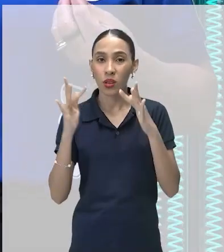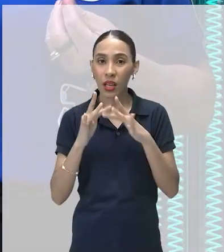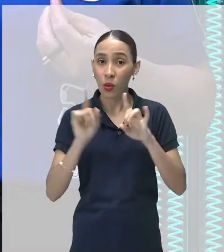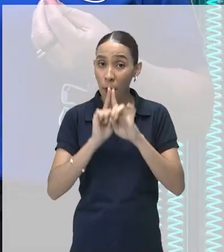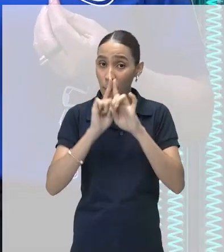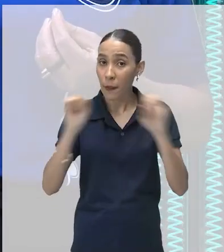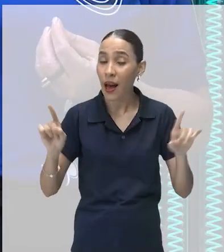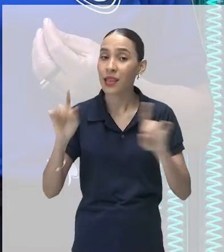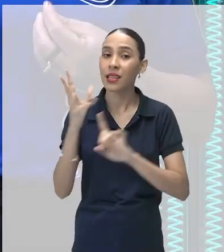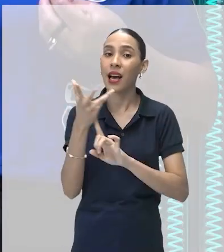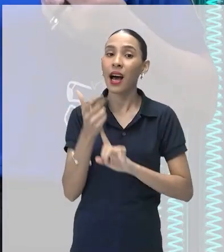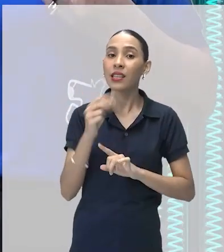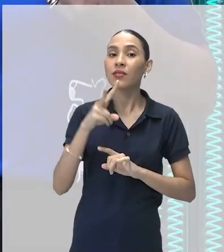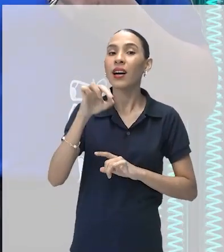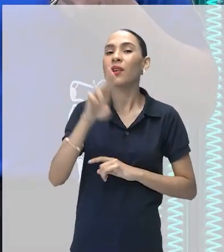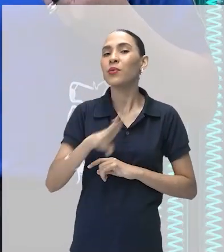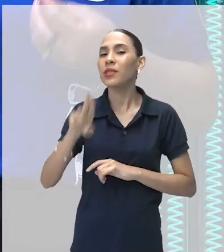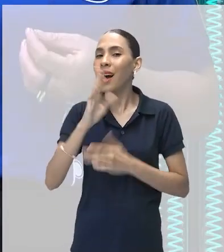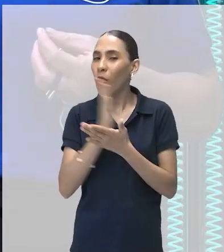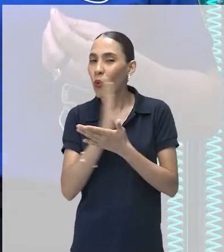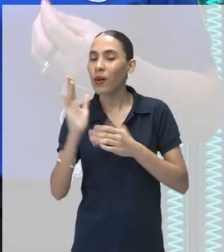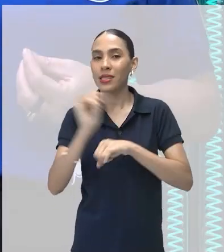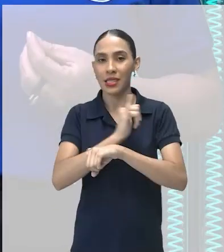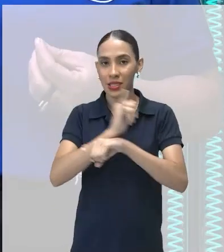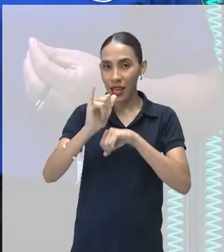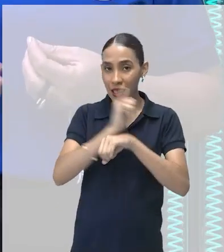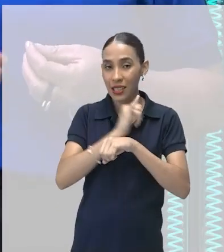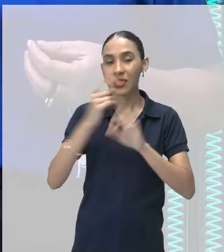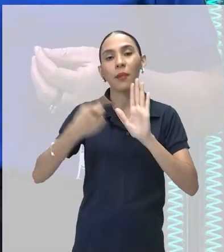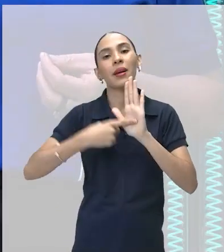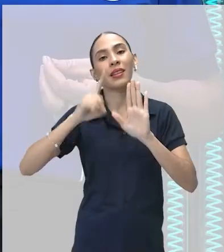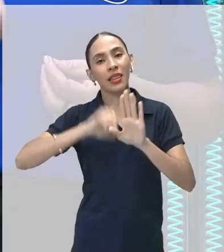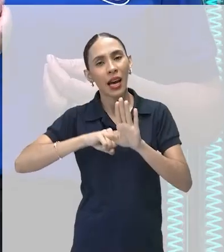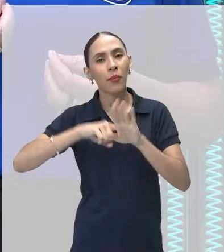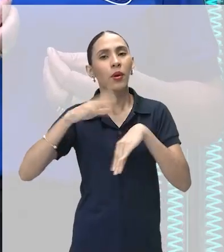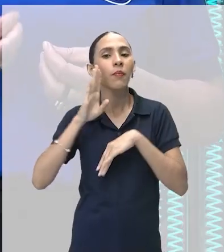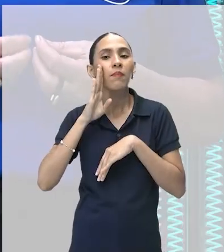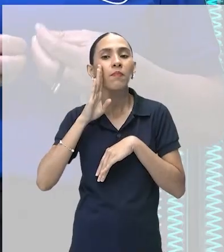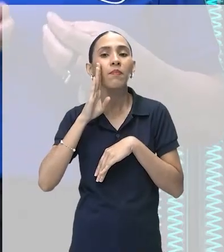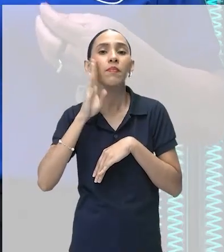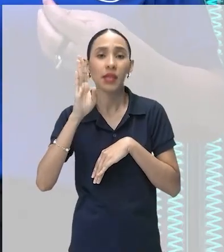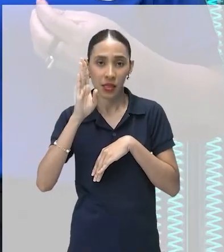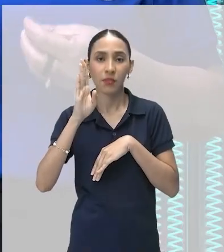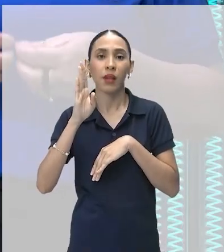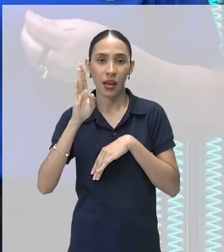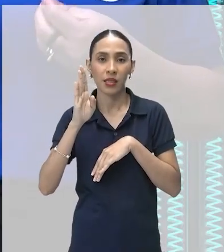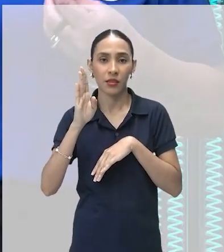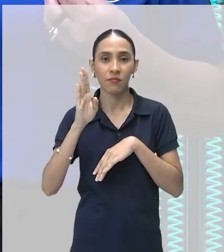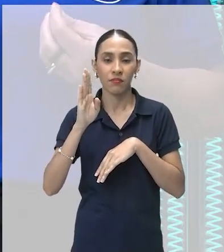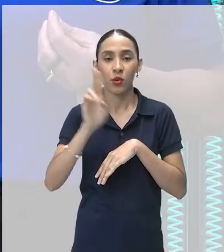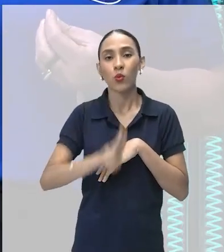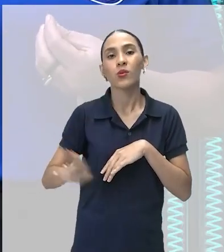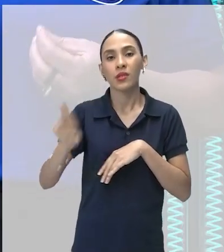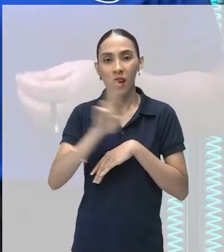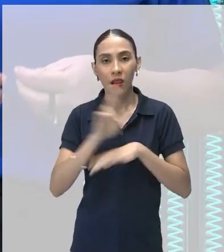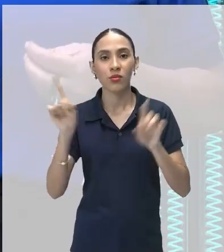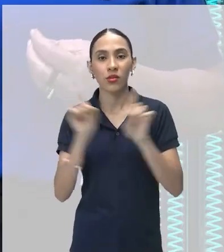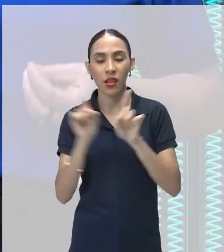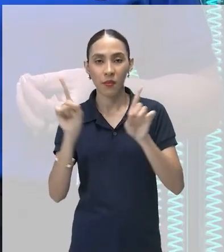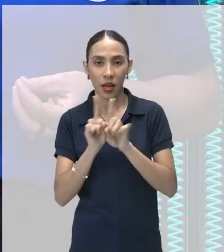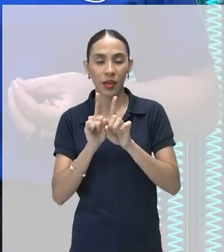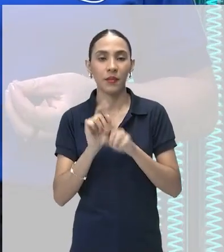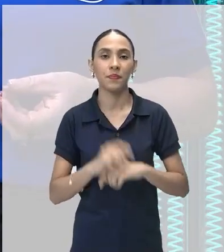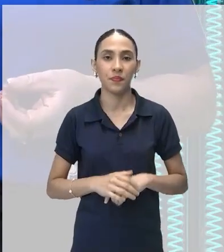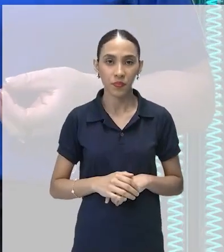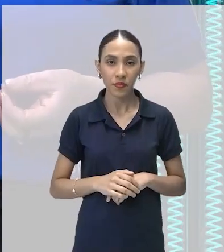a arte, ela usa alguns artifícios, e a metáfora foi uma desses artifícios, desses recursos que